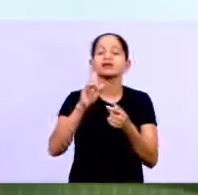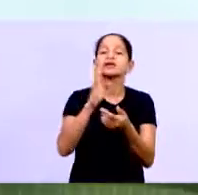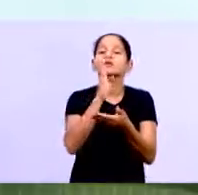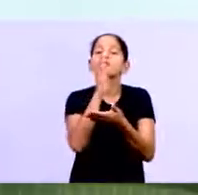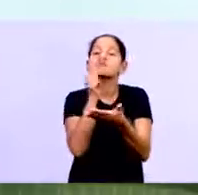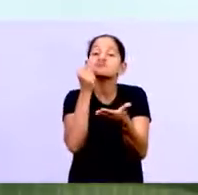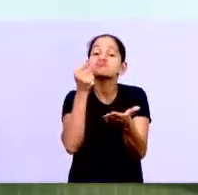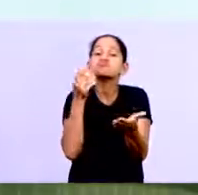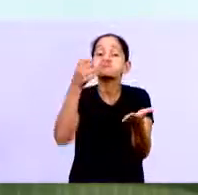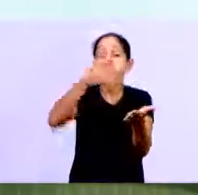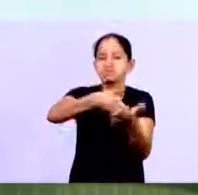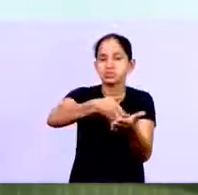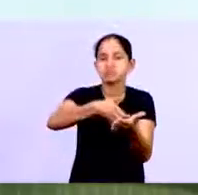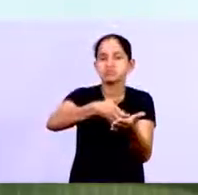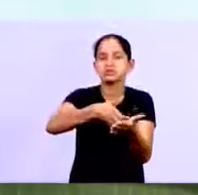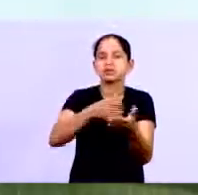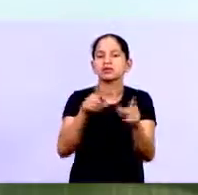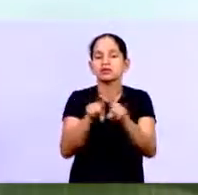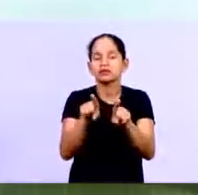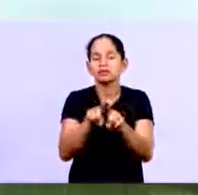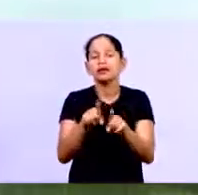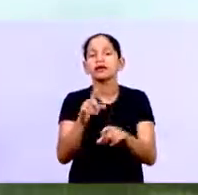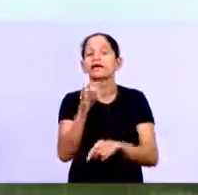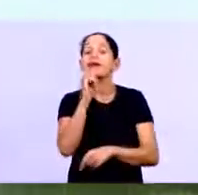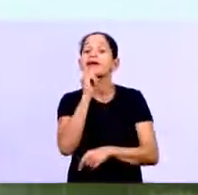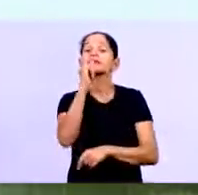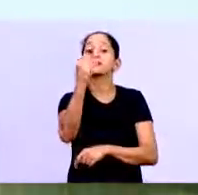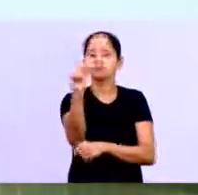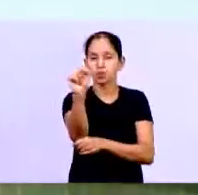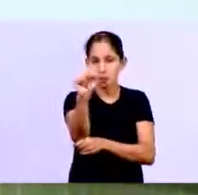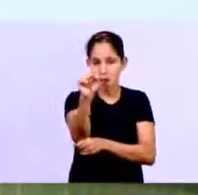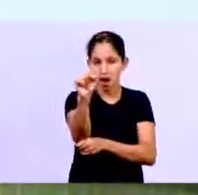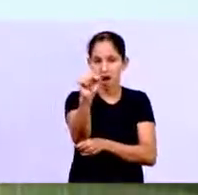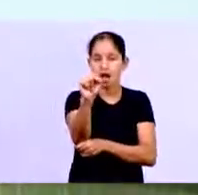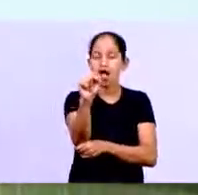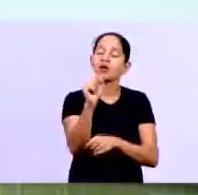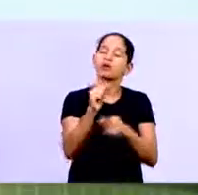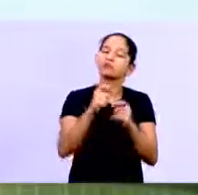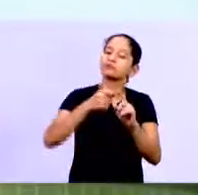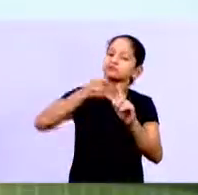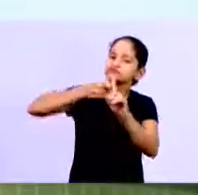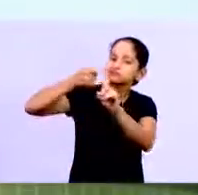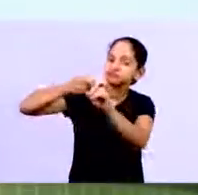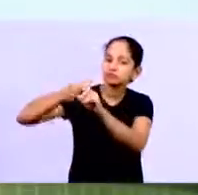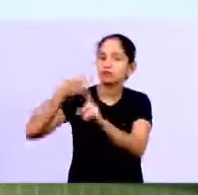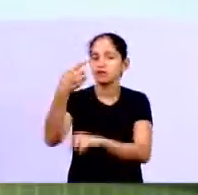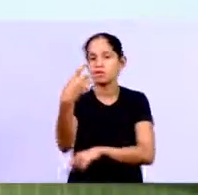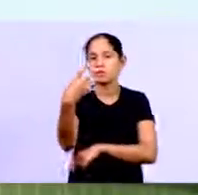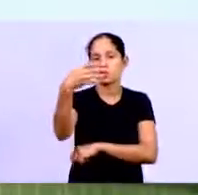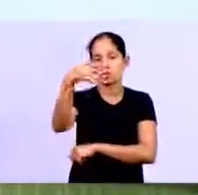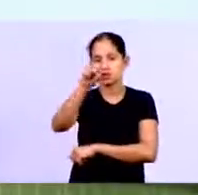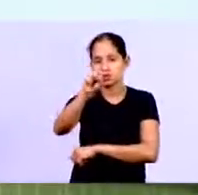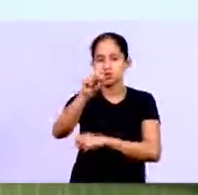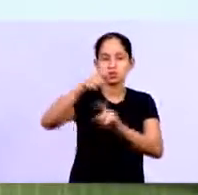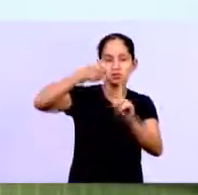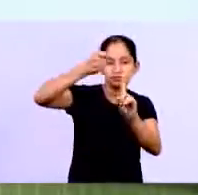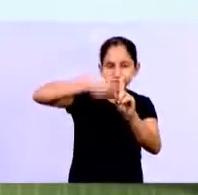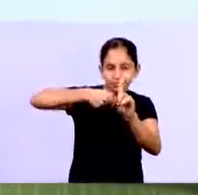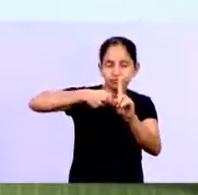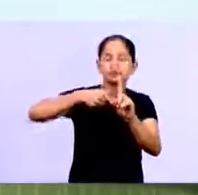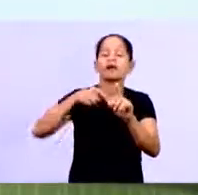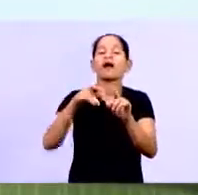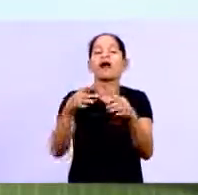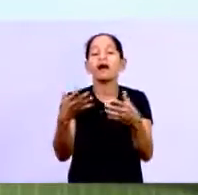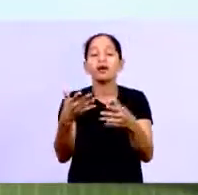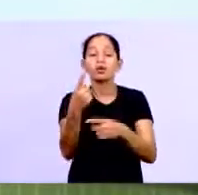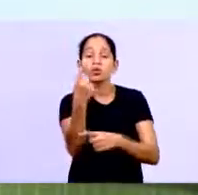um pagamento daquele valor, quando você vai pagar, por exemplo, um carro numa empresa financiado lá em 48 vezes, aquela parcela, um